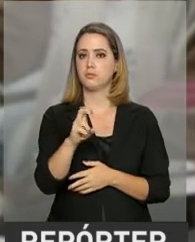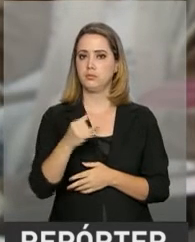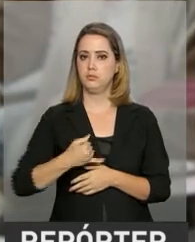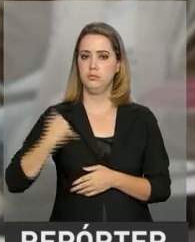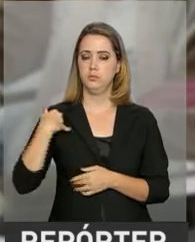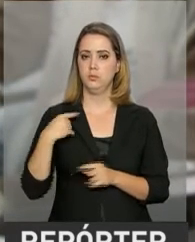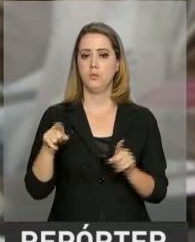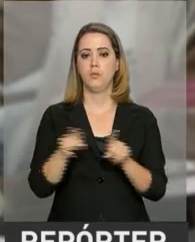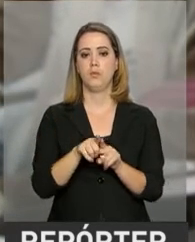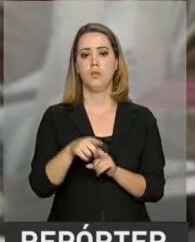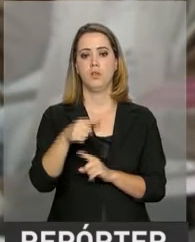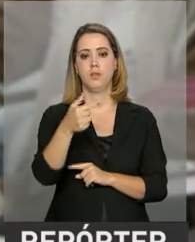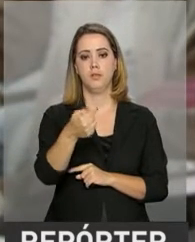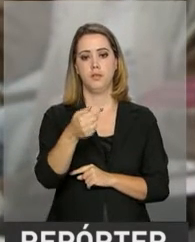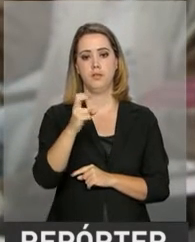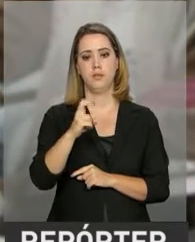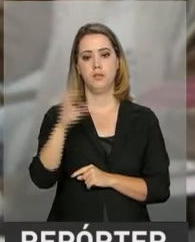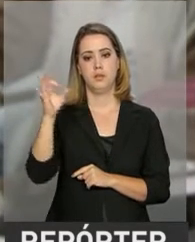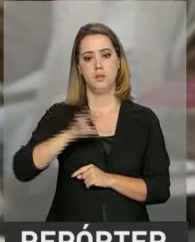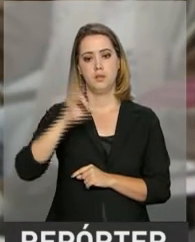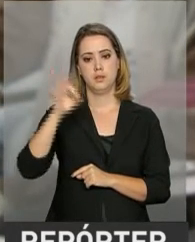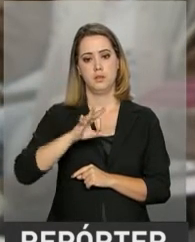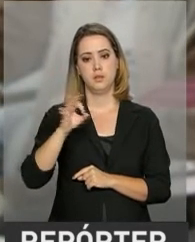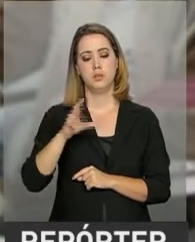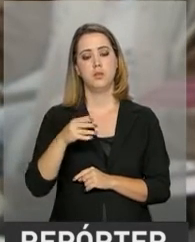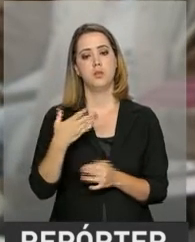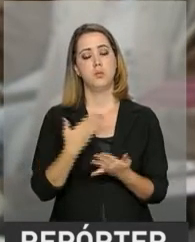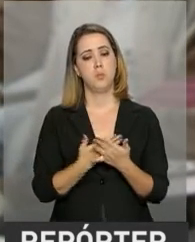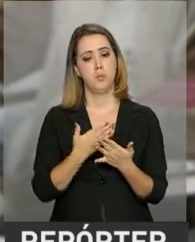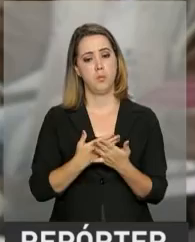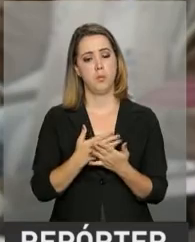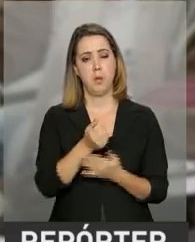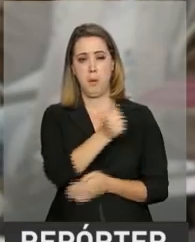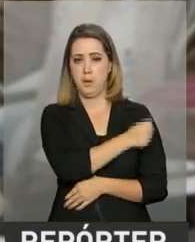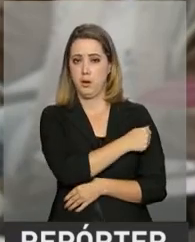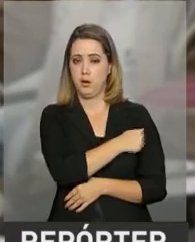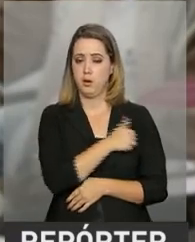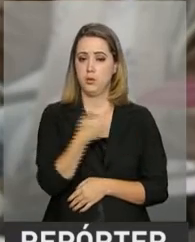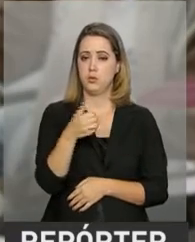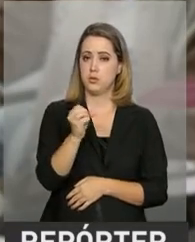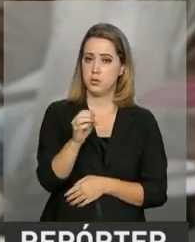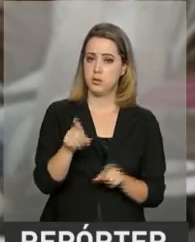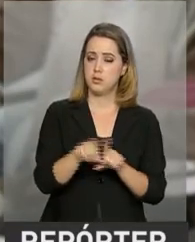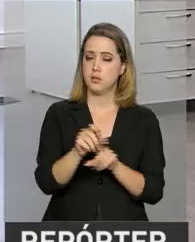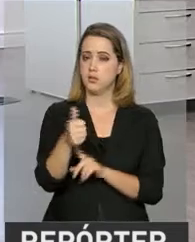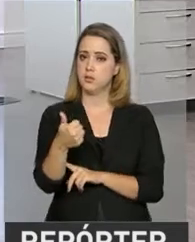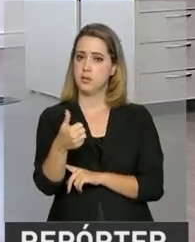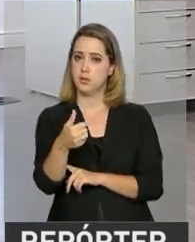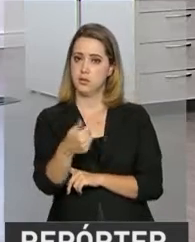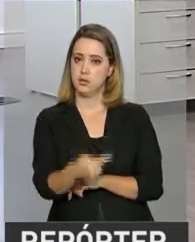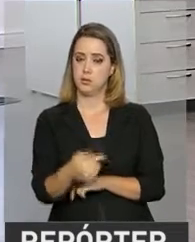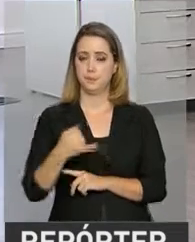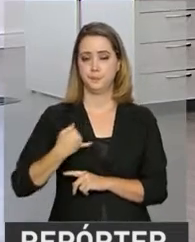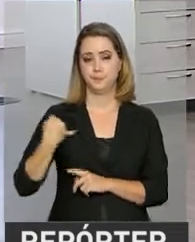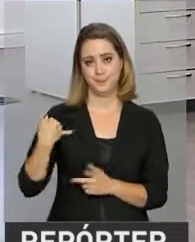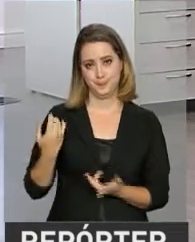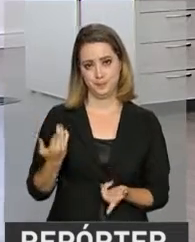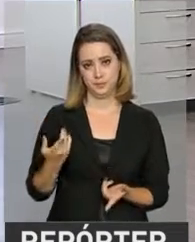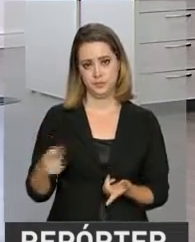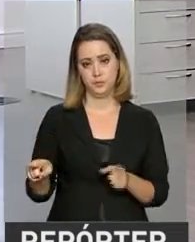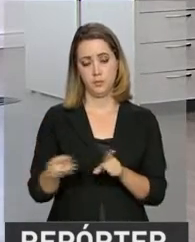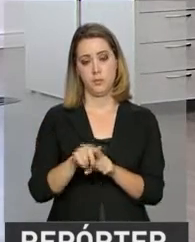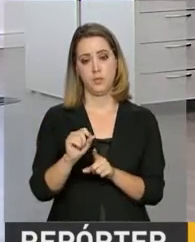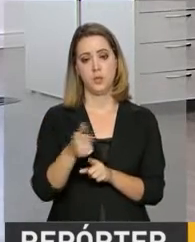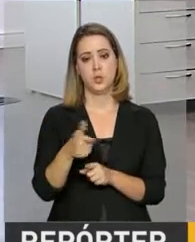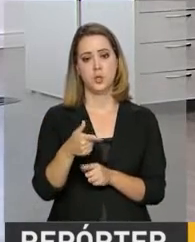anos e de 75% para estudantes de 16 a 17 anos. Quando não há frequência escolar